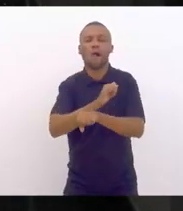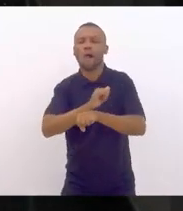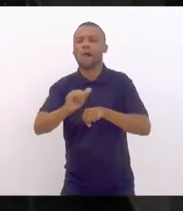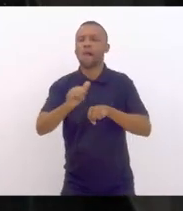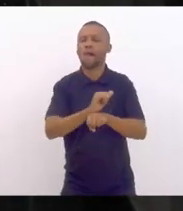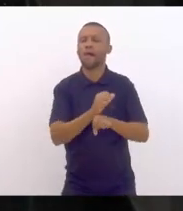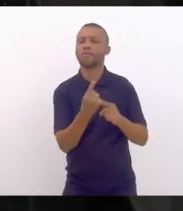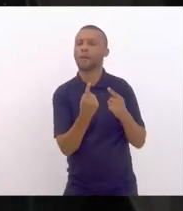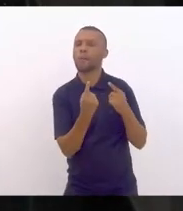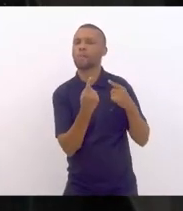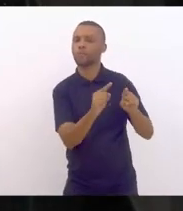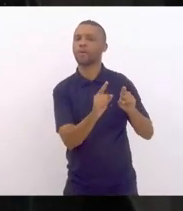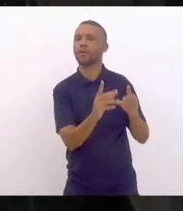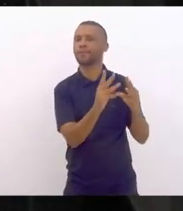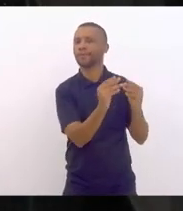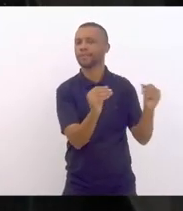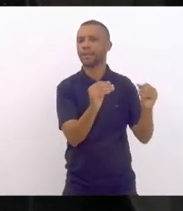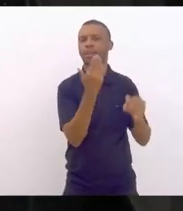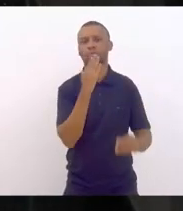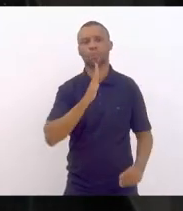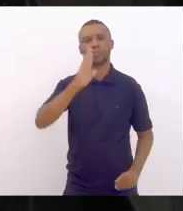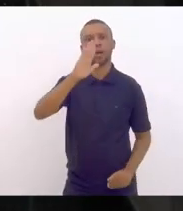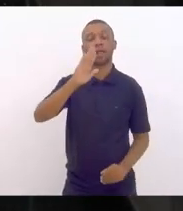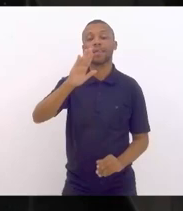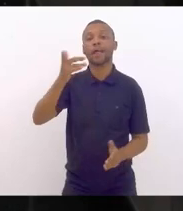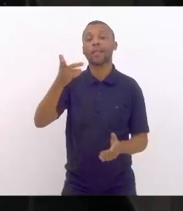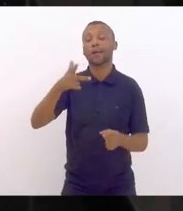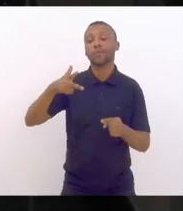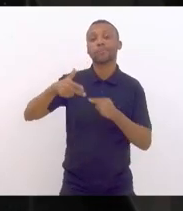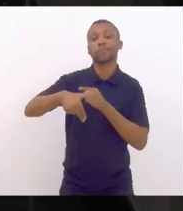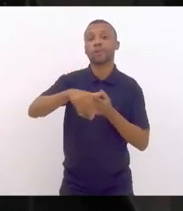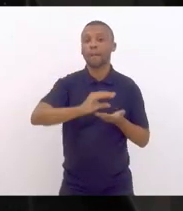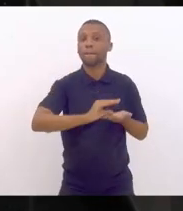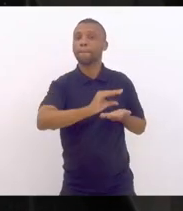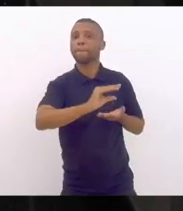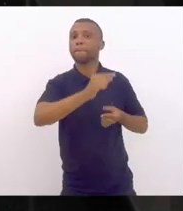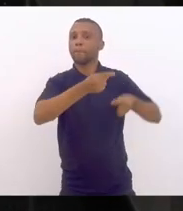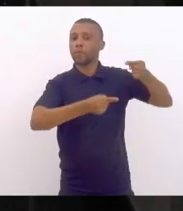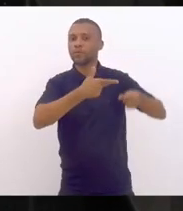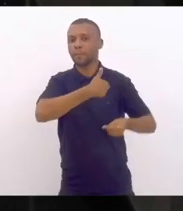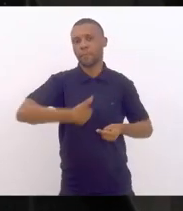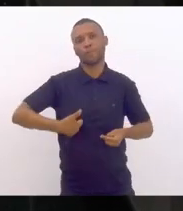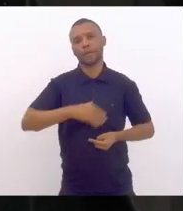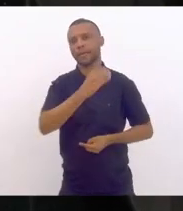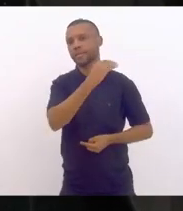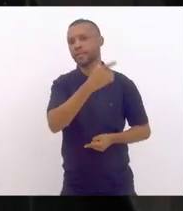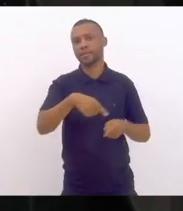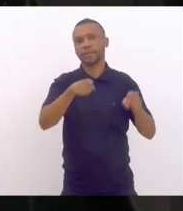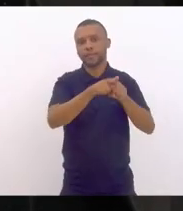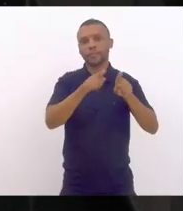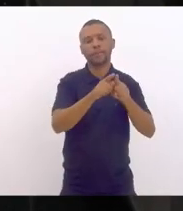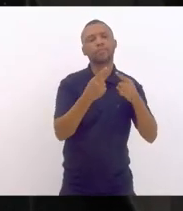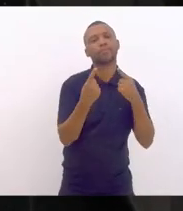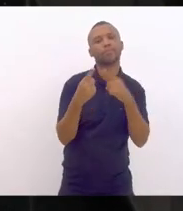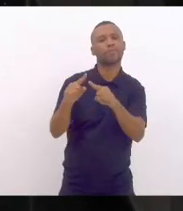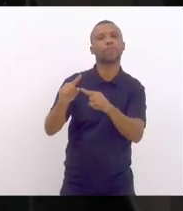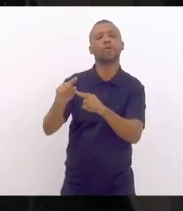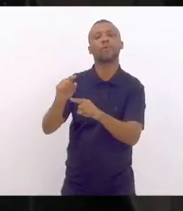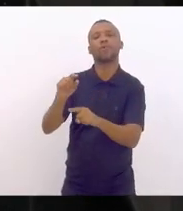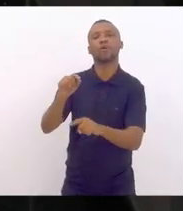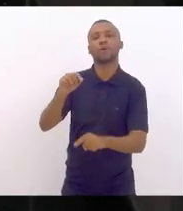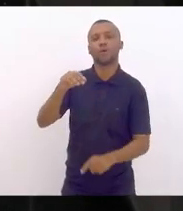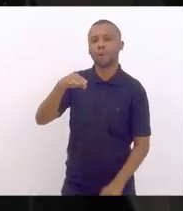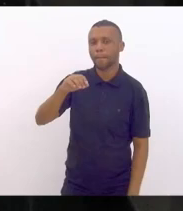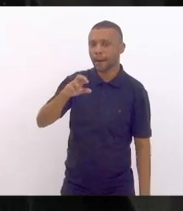deste adversário era enfraquecendo políticas públicas em Niterói assim como difere ataques também é importante ao outro oponente Marcelo freixo né